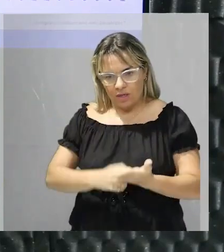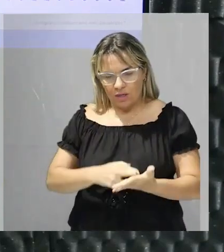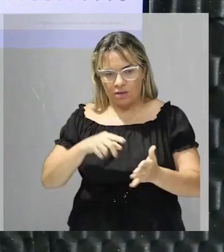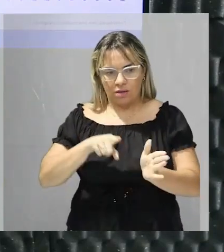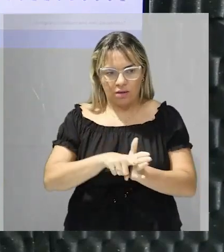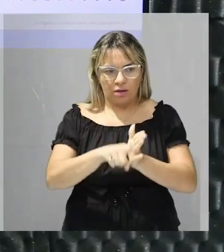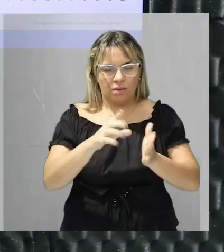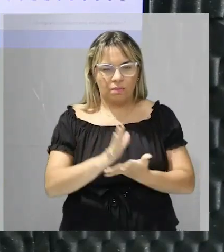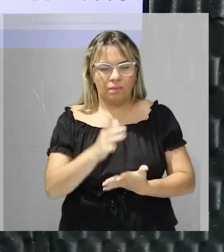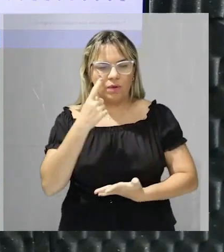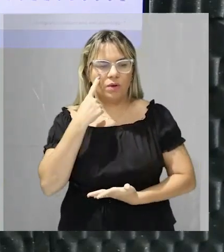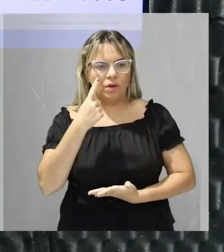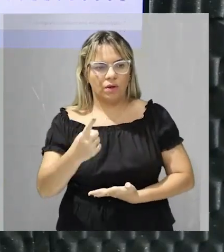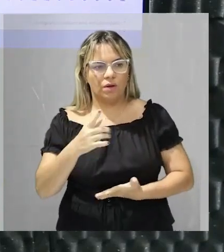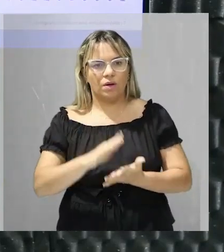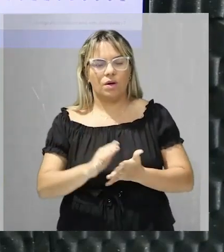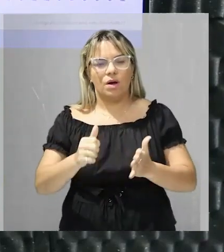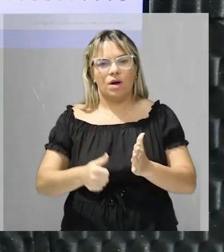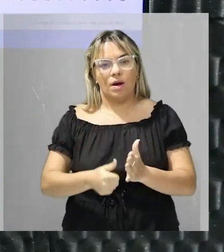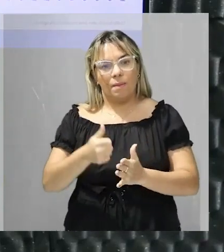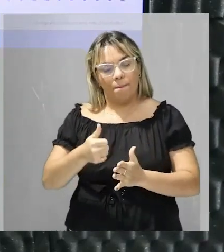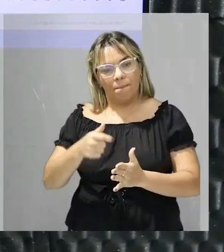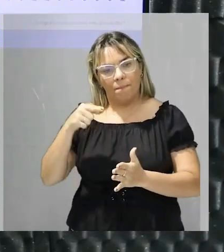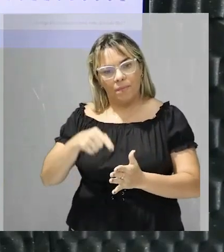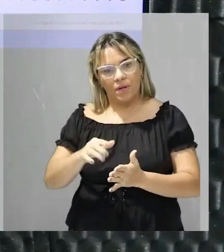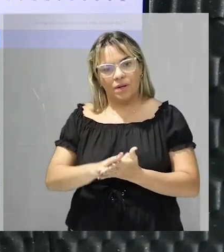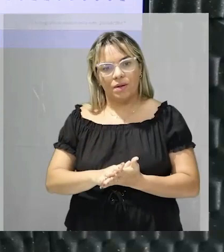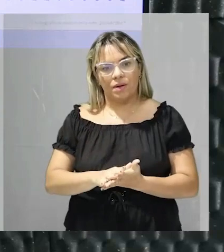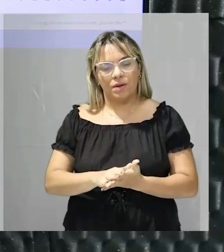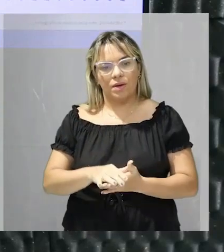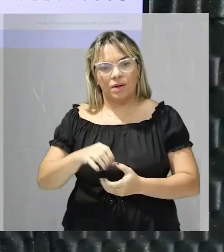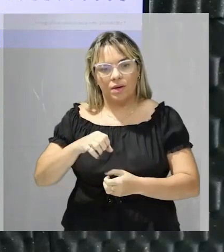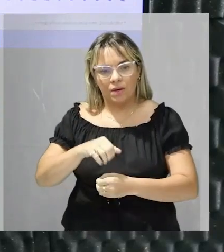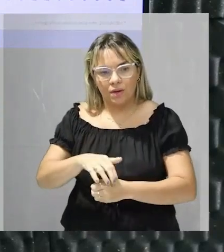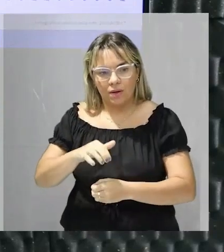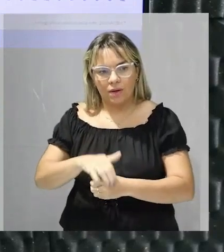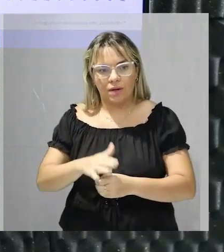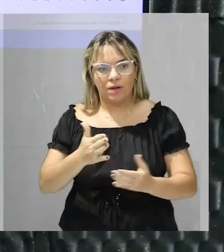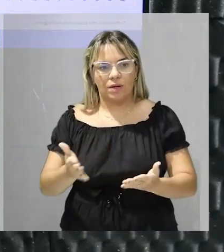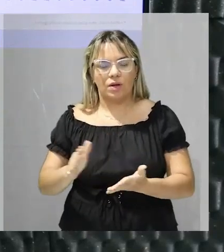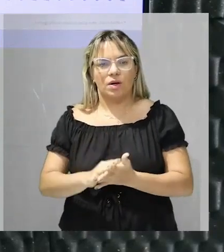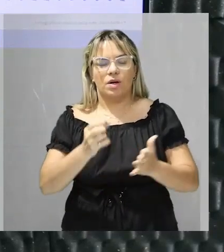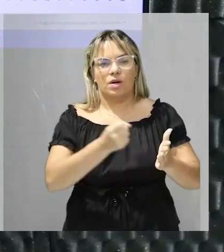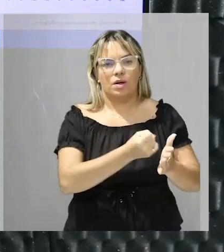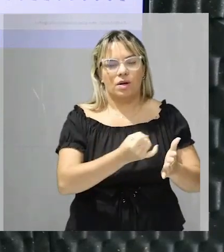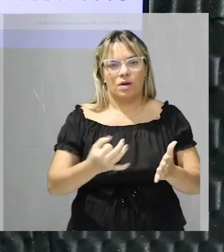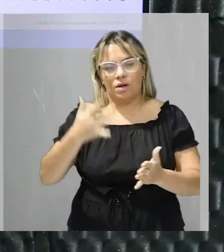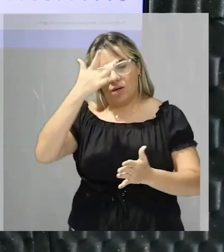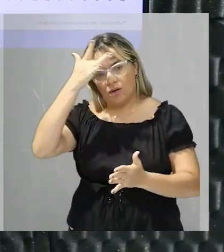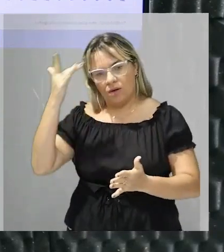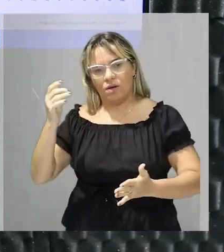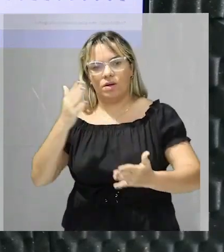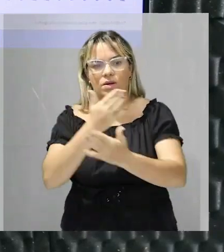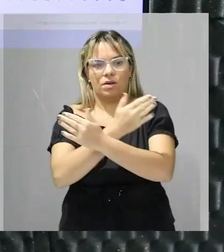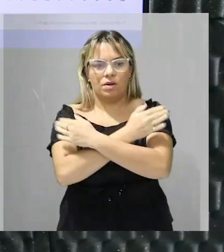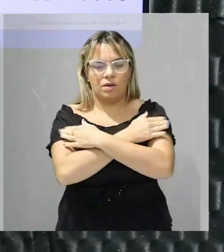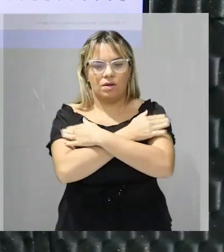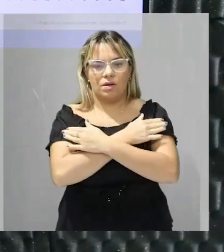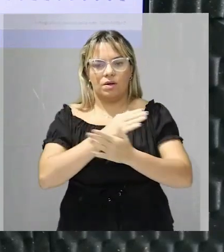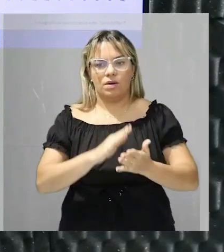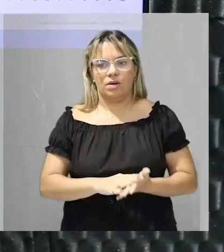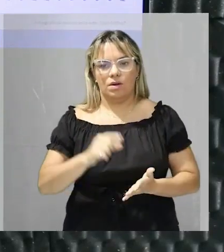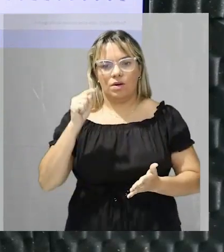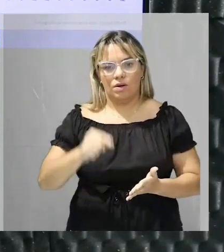olha a primeira orientação número de pessoas desocupadas tá E essa unidade de medida está